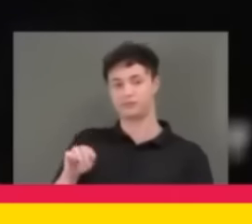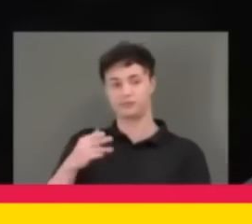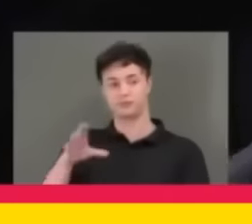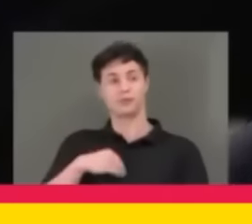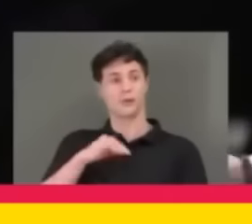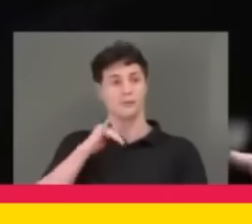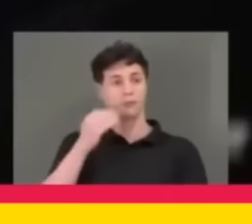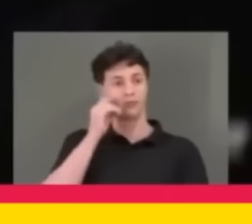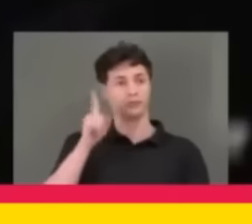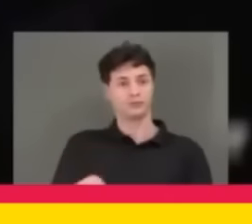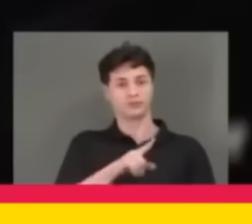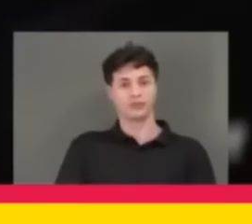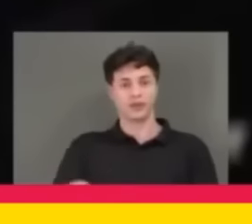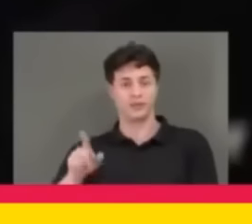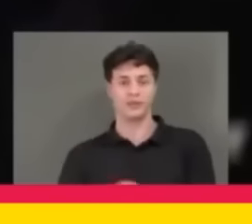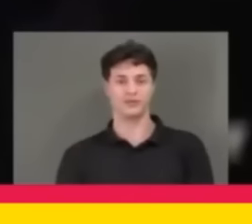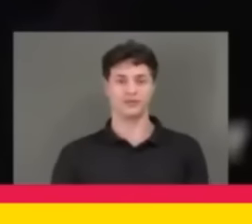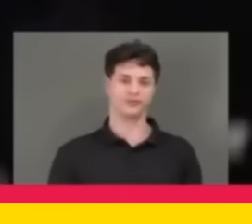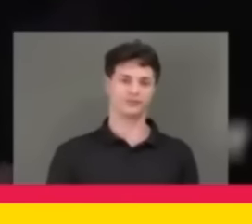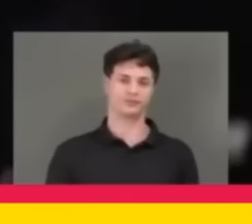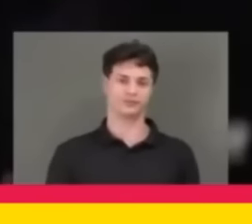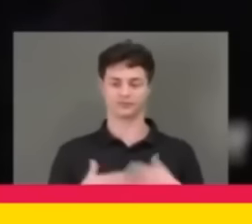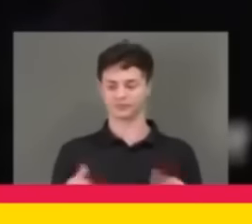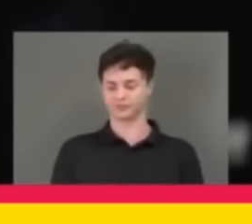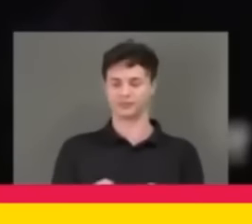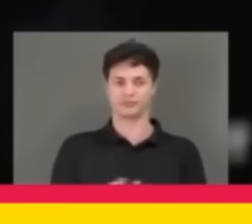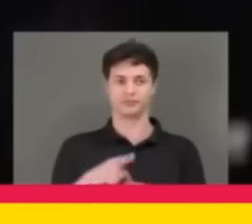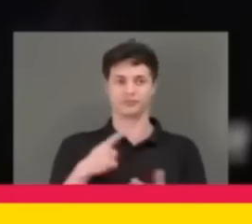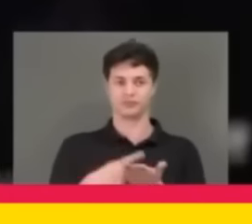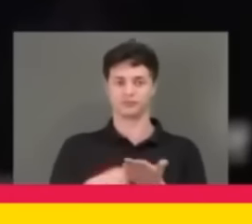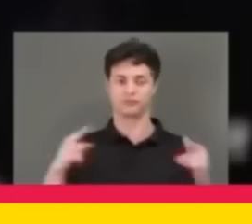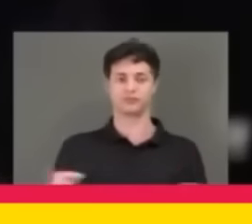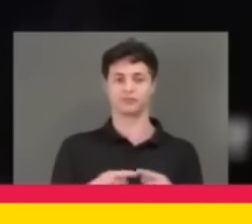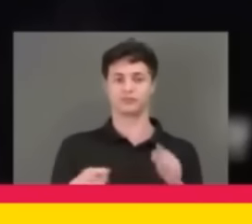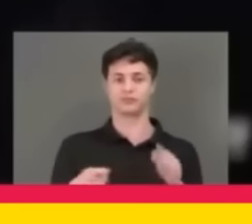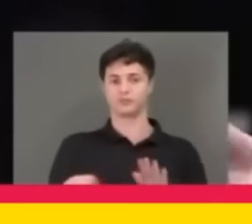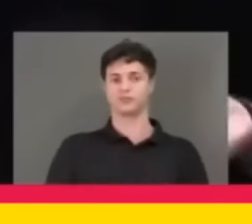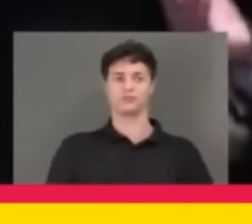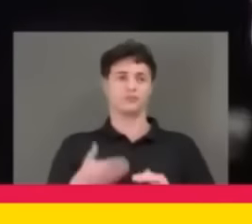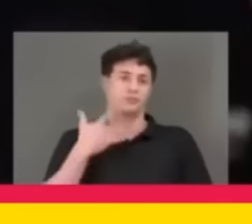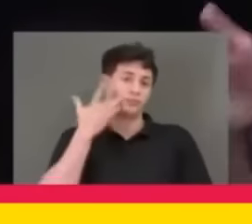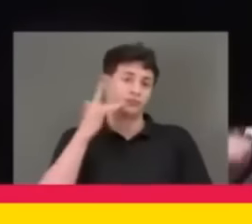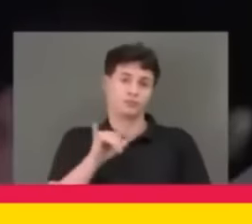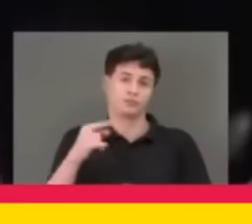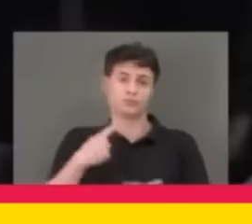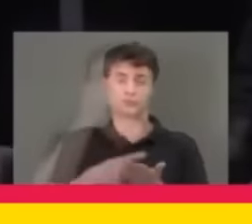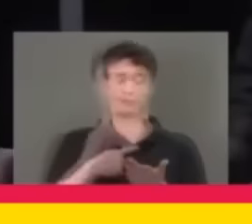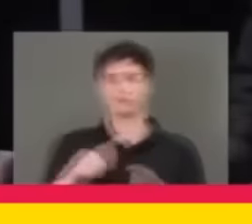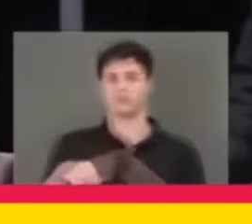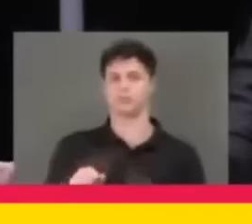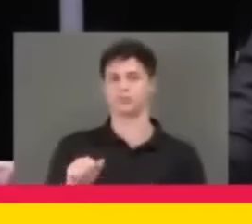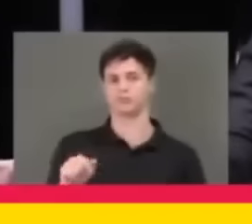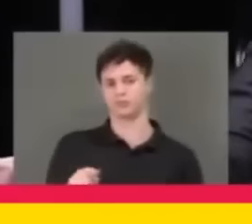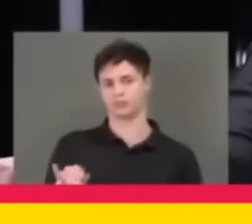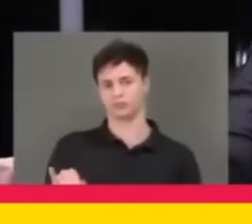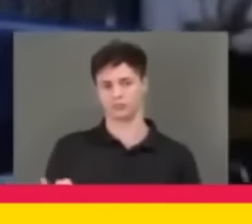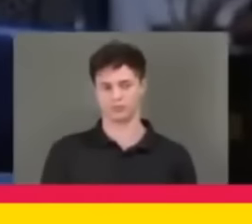vetou eu lhe lei a matéria combinado com combinado com o congresso não não sei se foi combinado com o congresso porque o congresso derrubou o veto